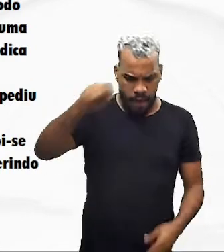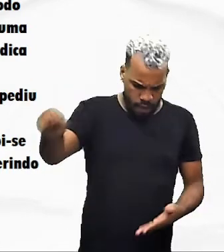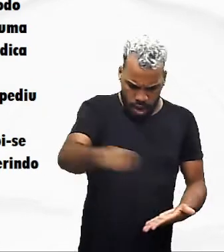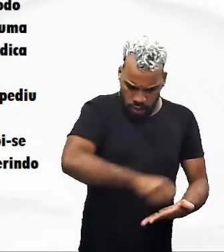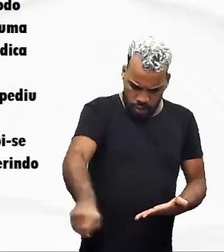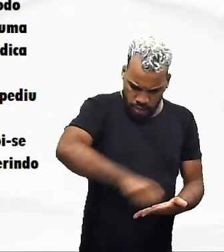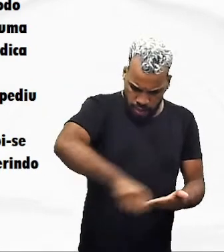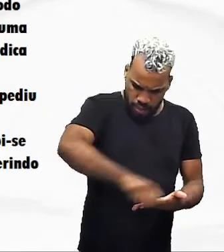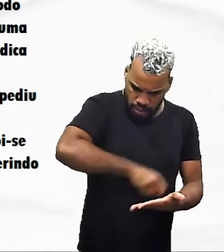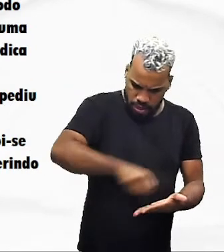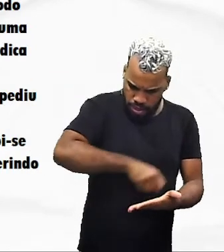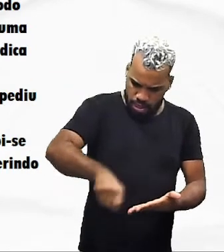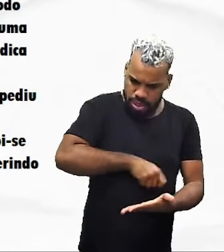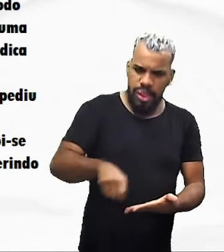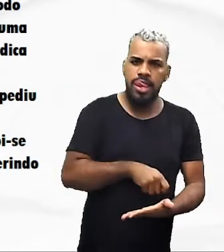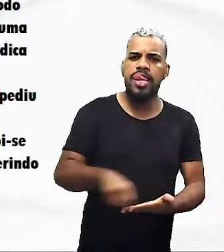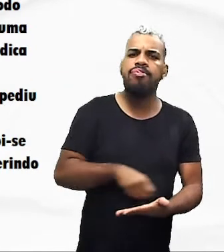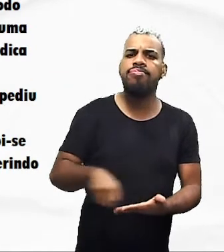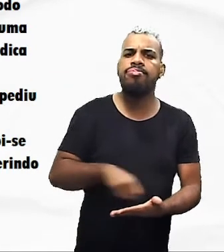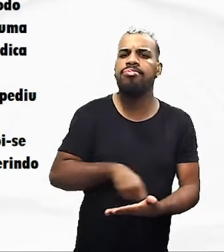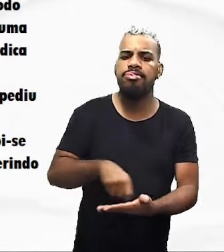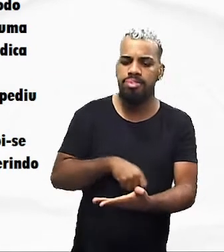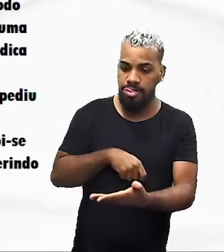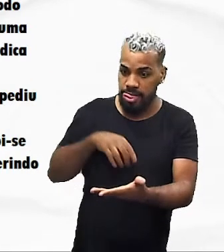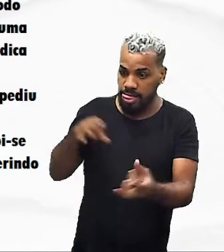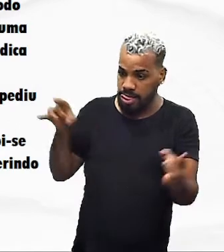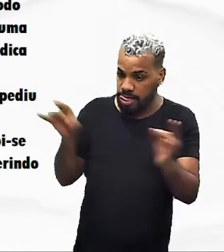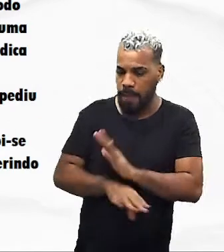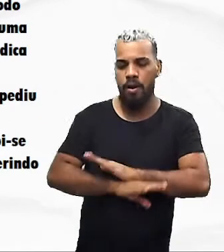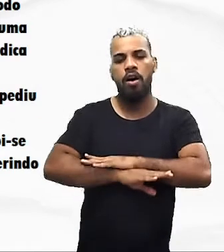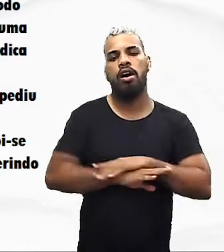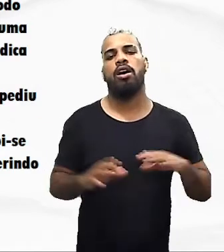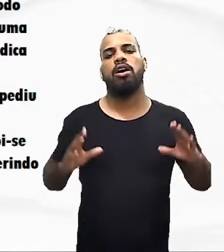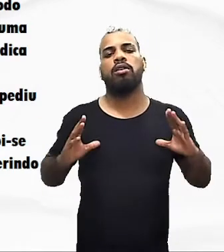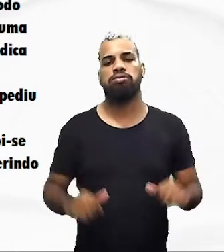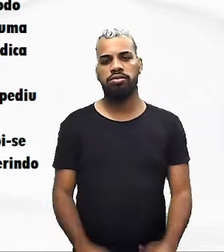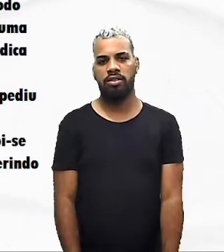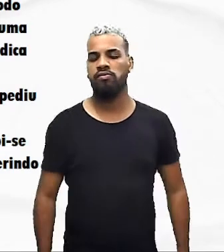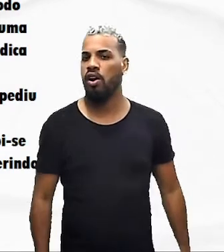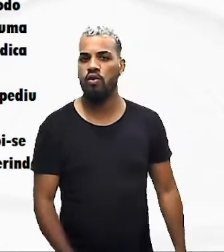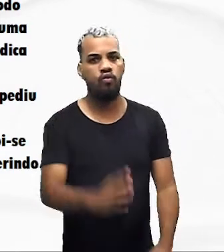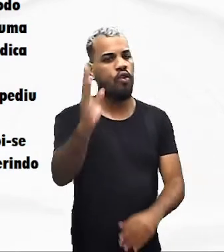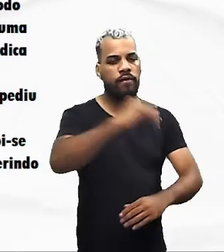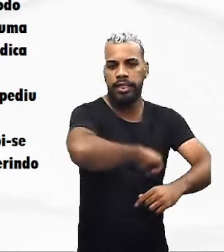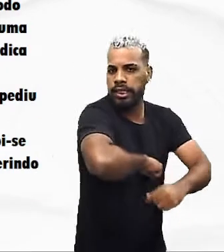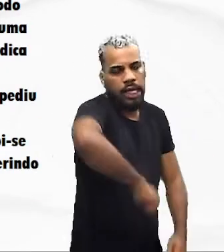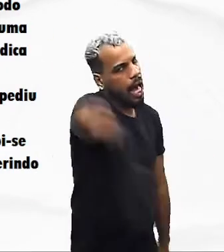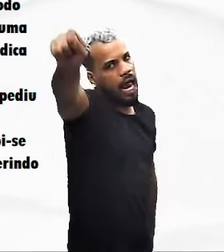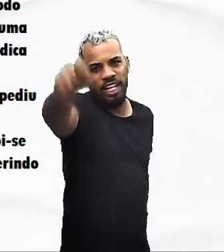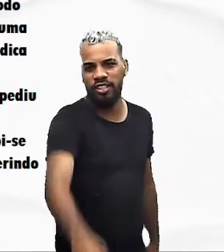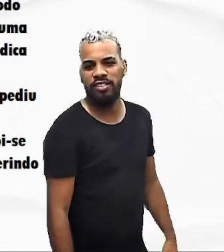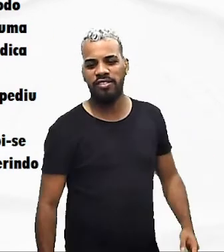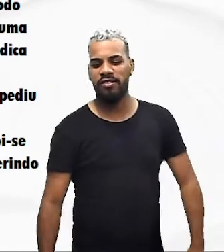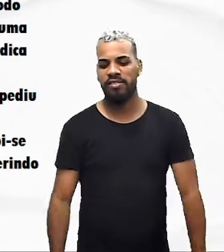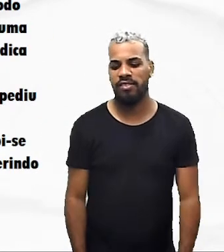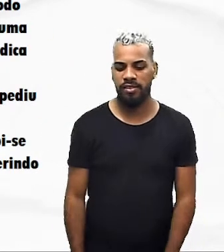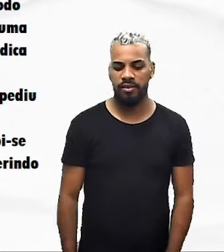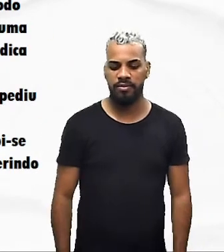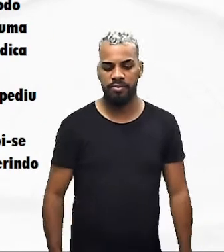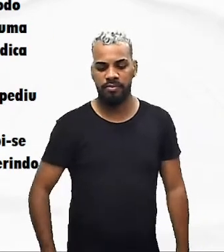só parou quando o livro terminou. Quer dizer, de um fôlego só. Começou e terminou. Por isso que eu acho que ele tinha um